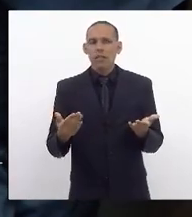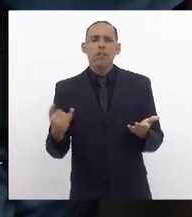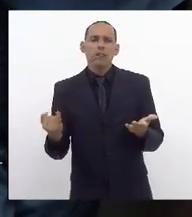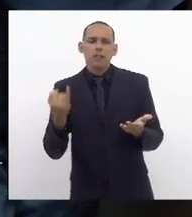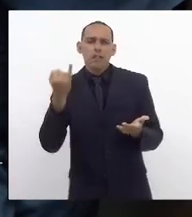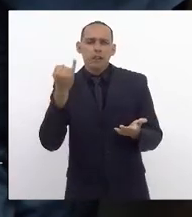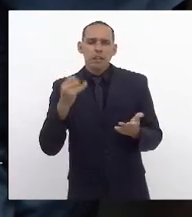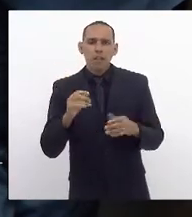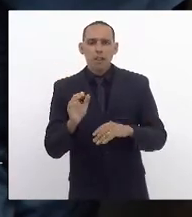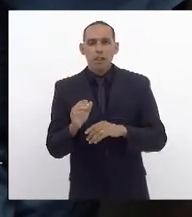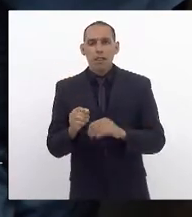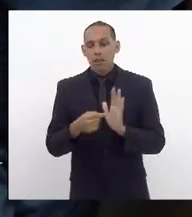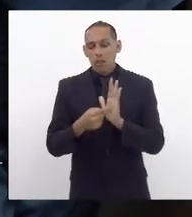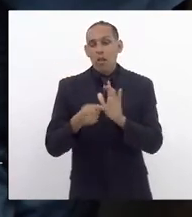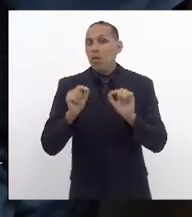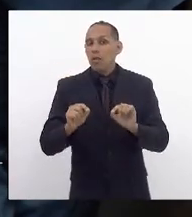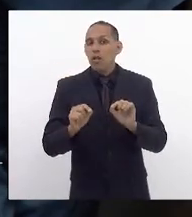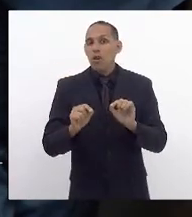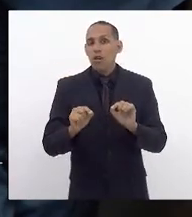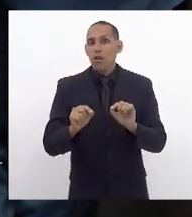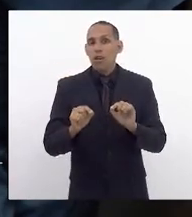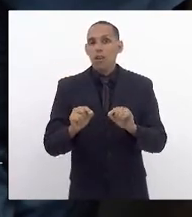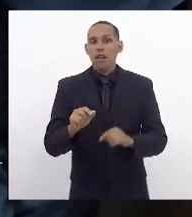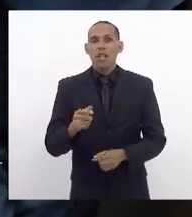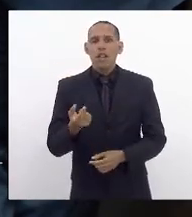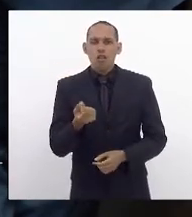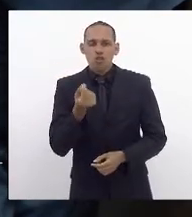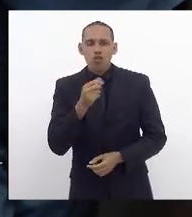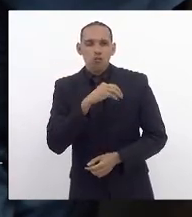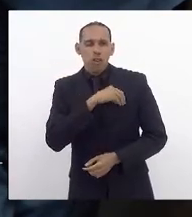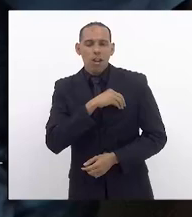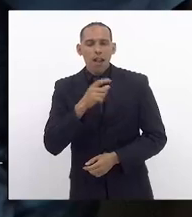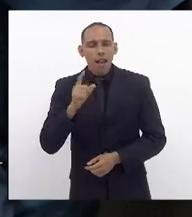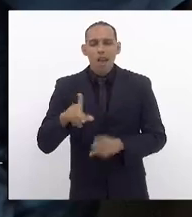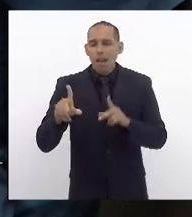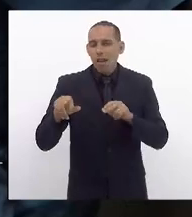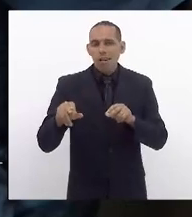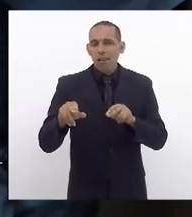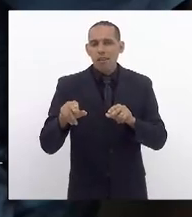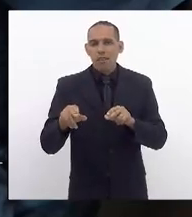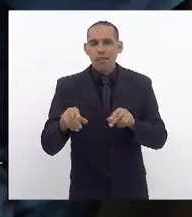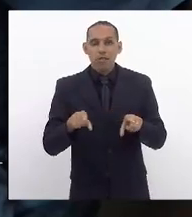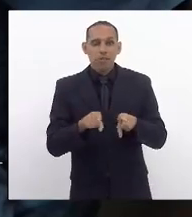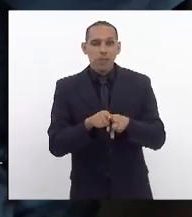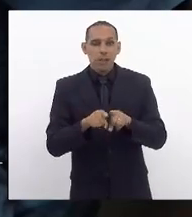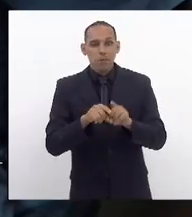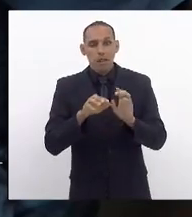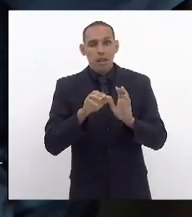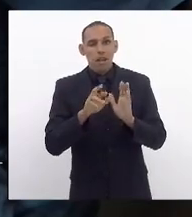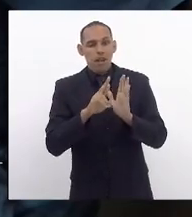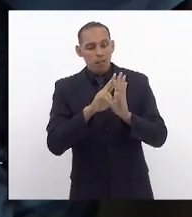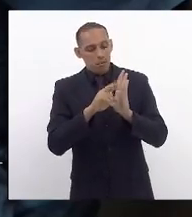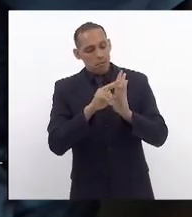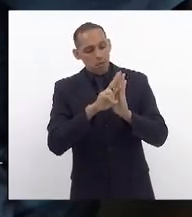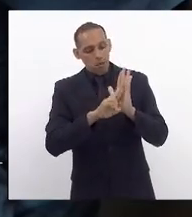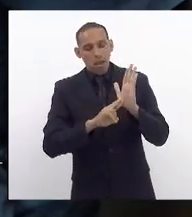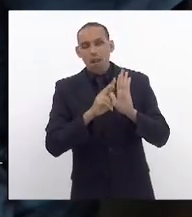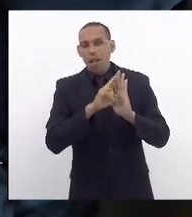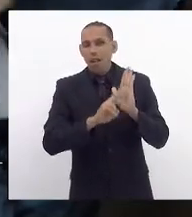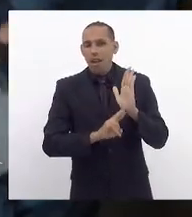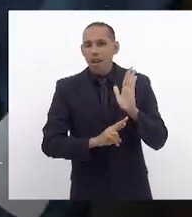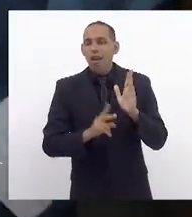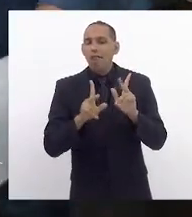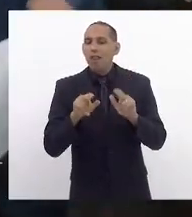de gratificações da mesma natureza, mesmo fato gerador e redação idêntica aos